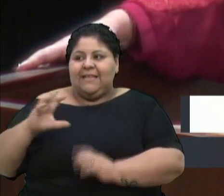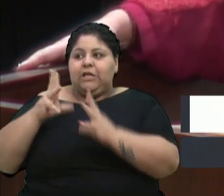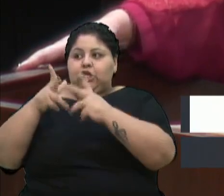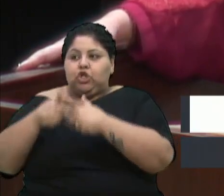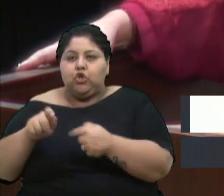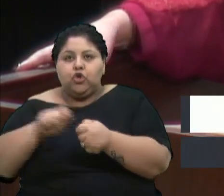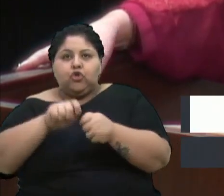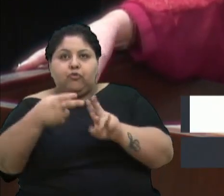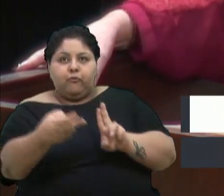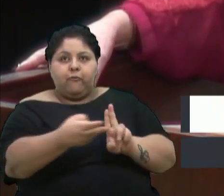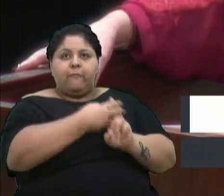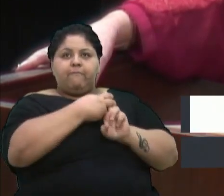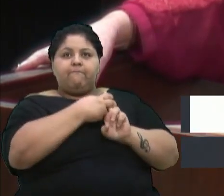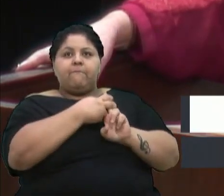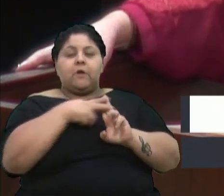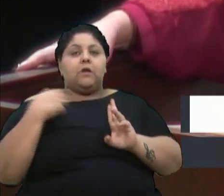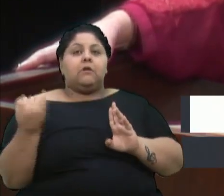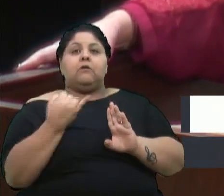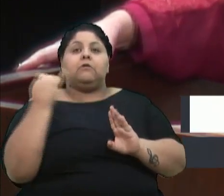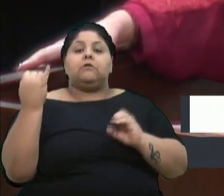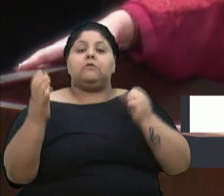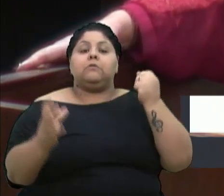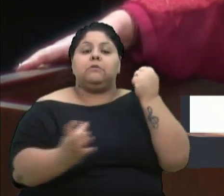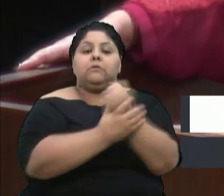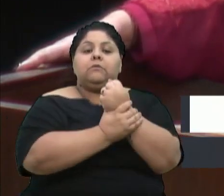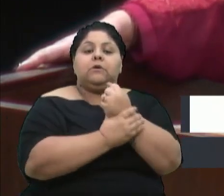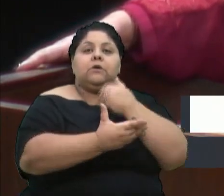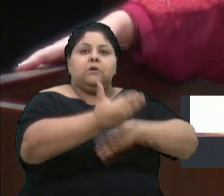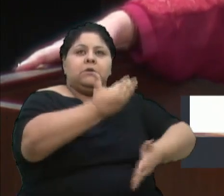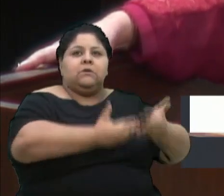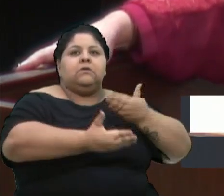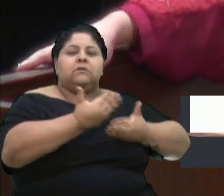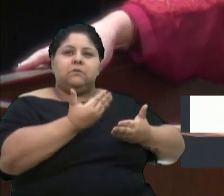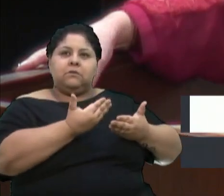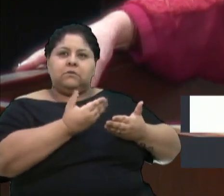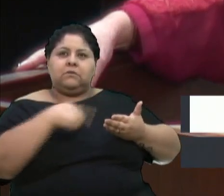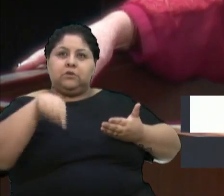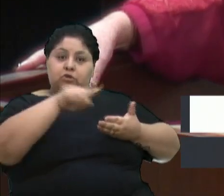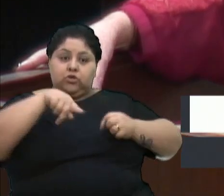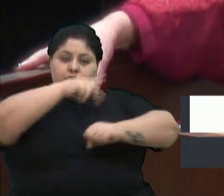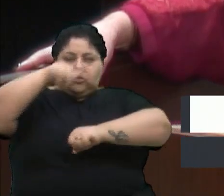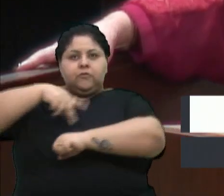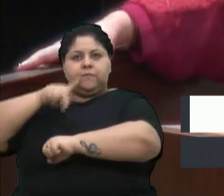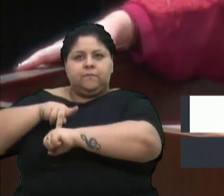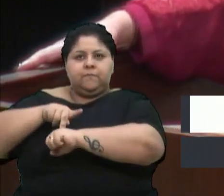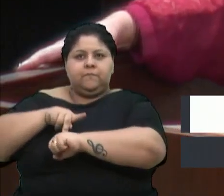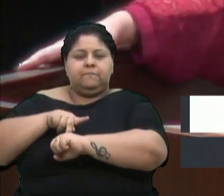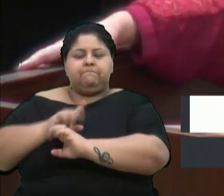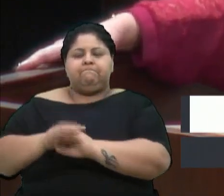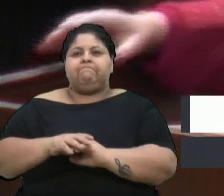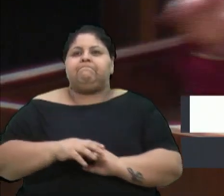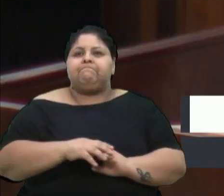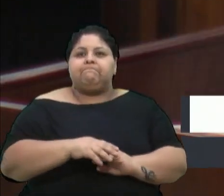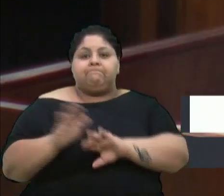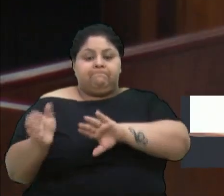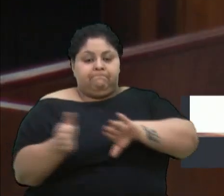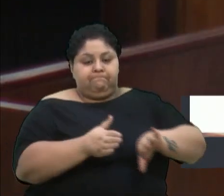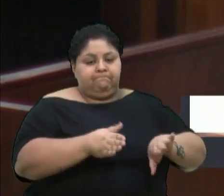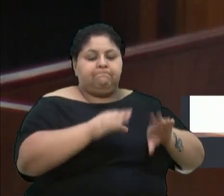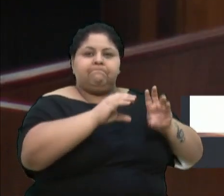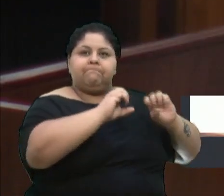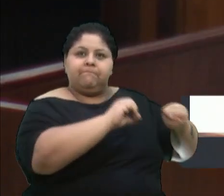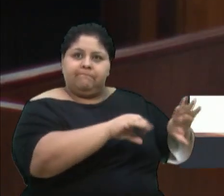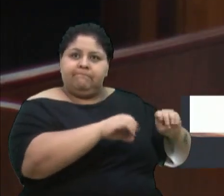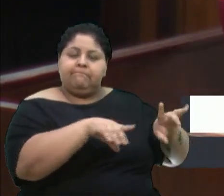muito importante que se garanta esse atendimento no nosso país. A questão da educação,